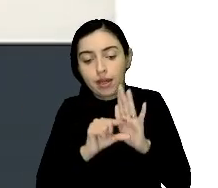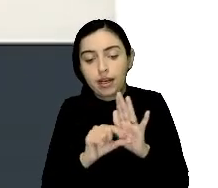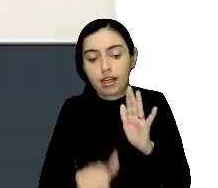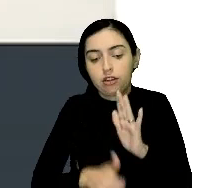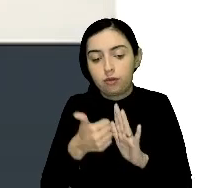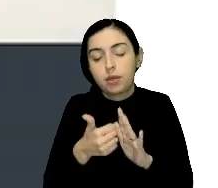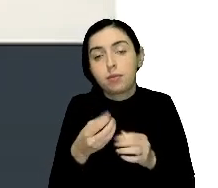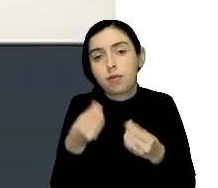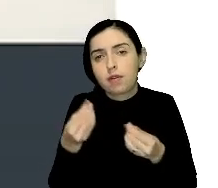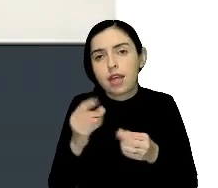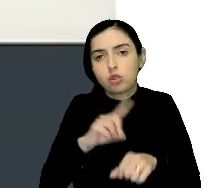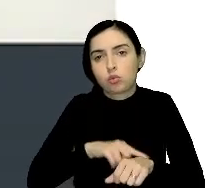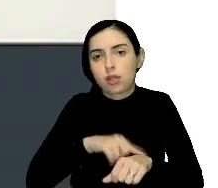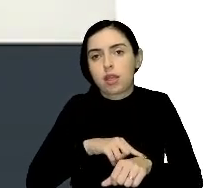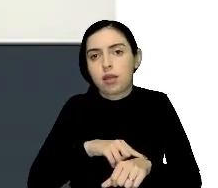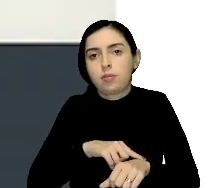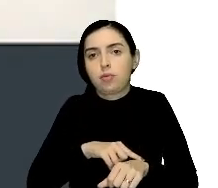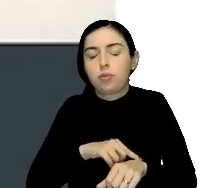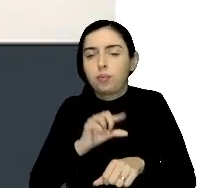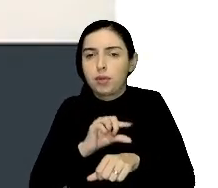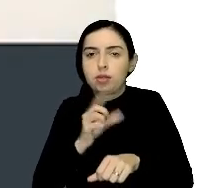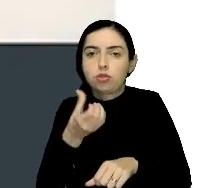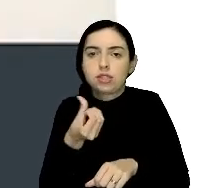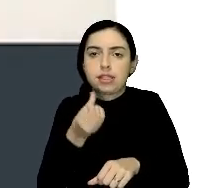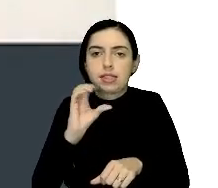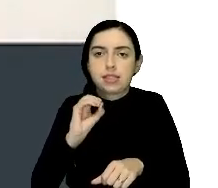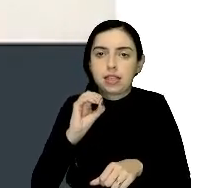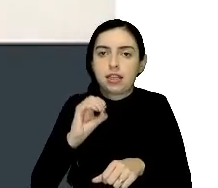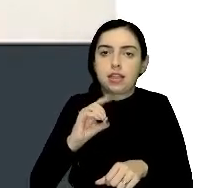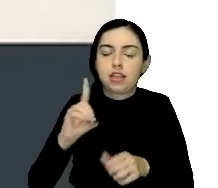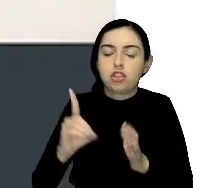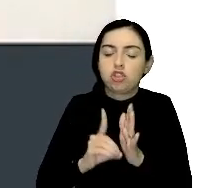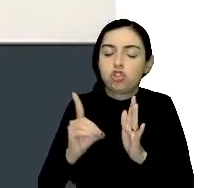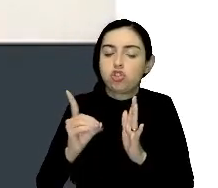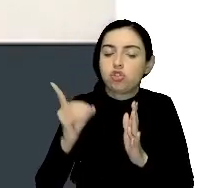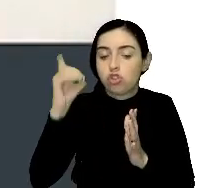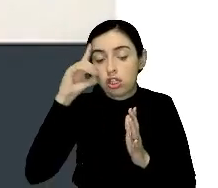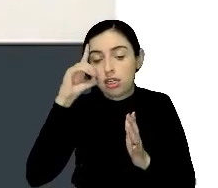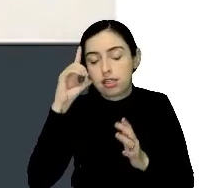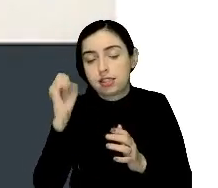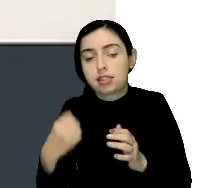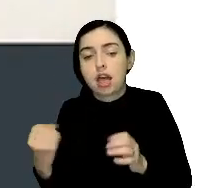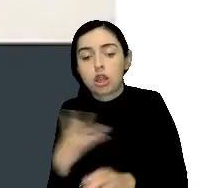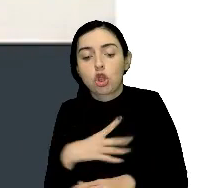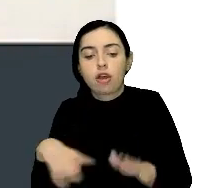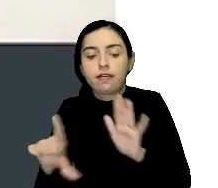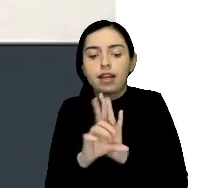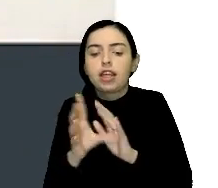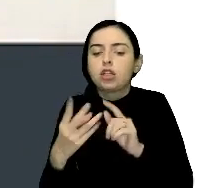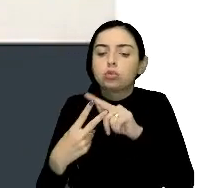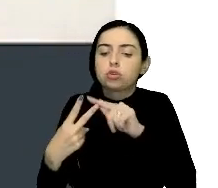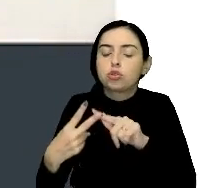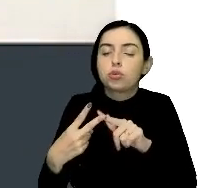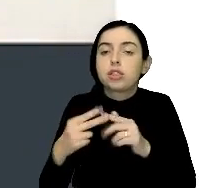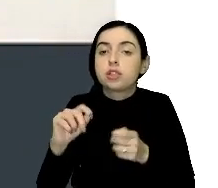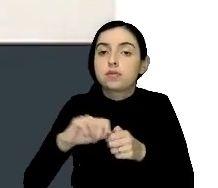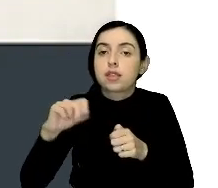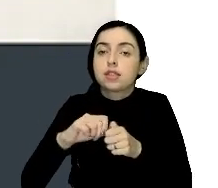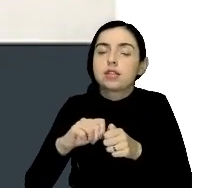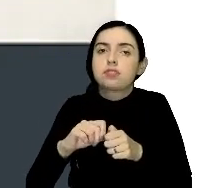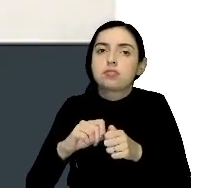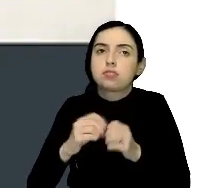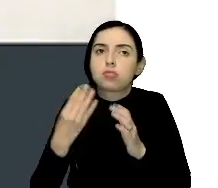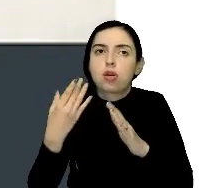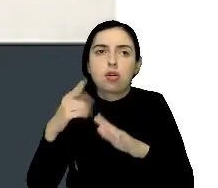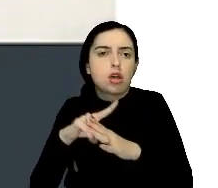vai dar o prazo mínimo de 60 dias, e a nova lei, ela traz as duas formas de exclusão do estrangeiro, só deportação e